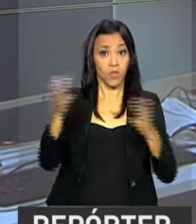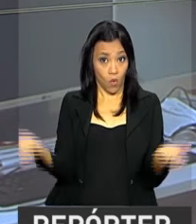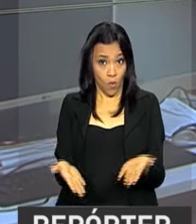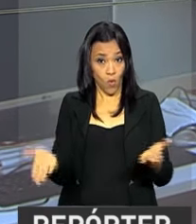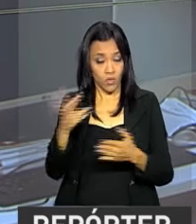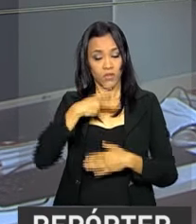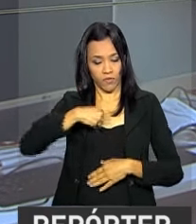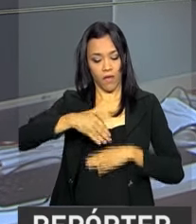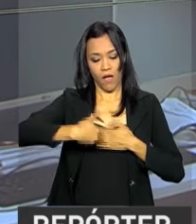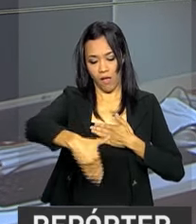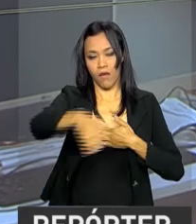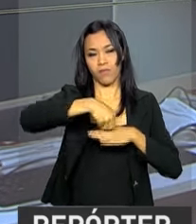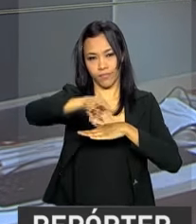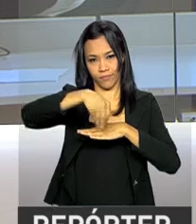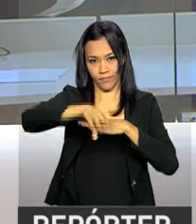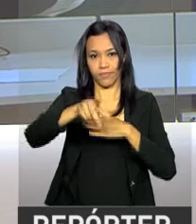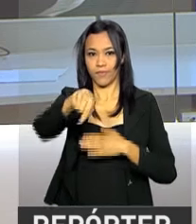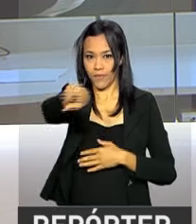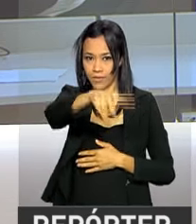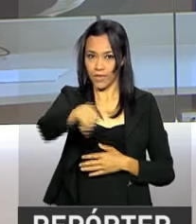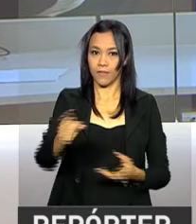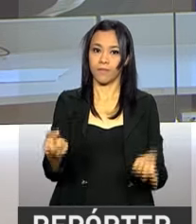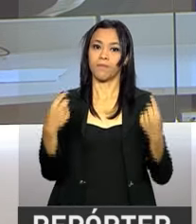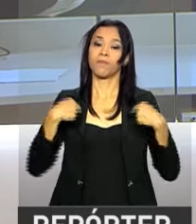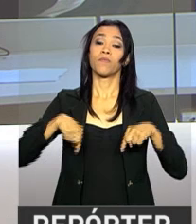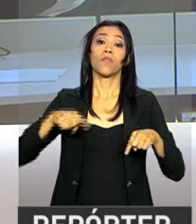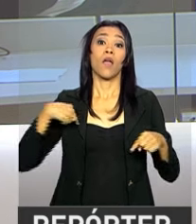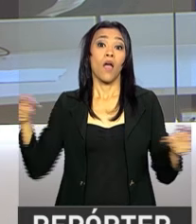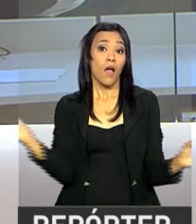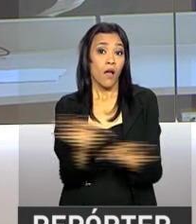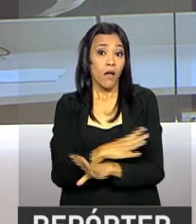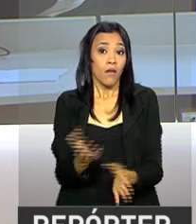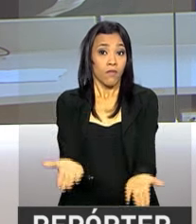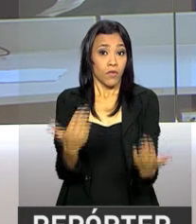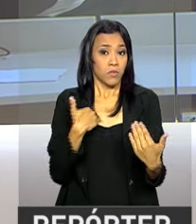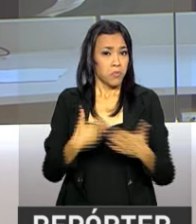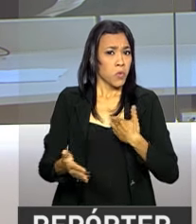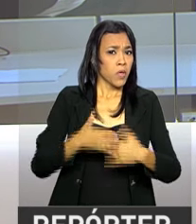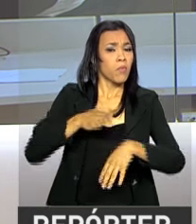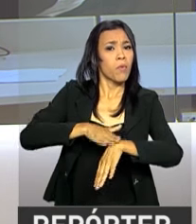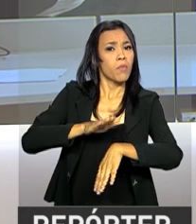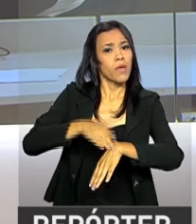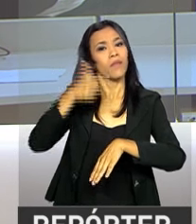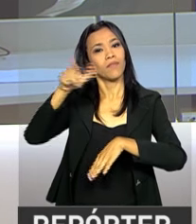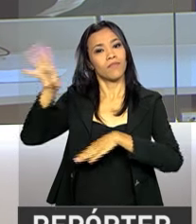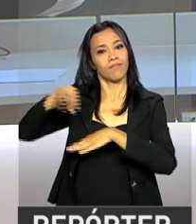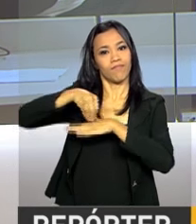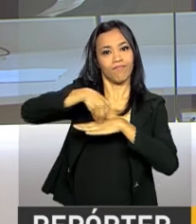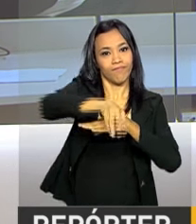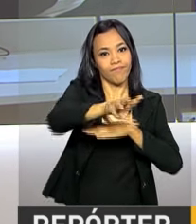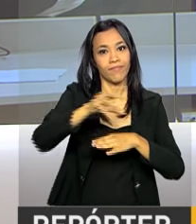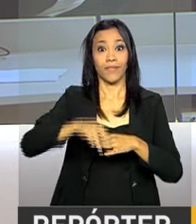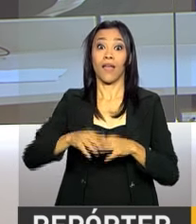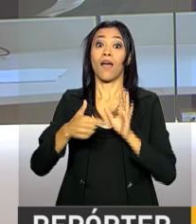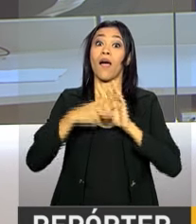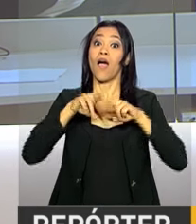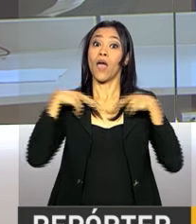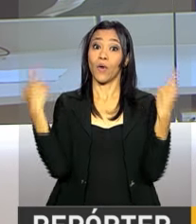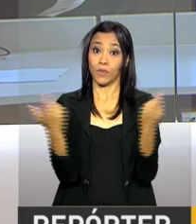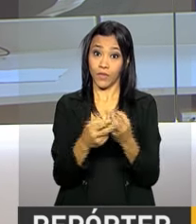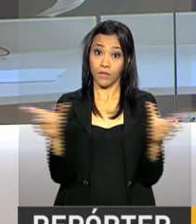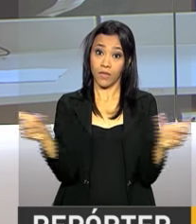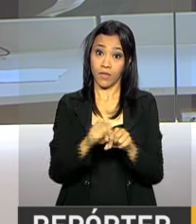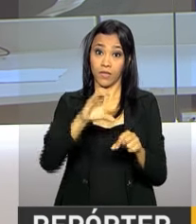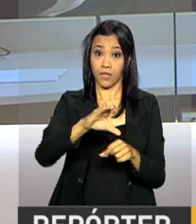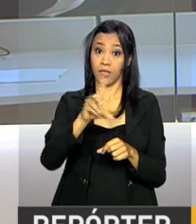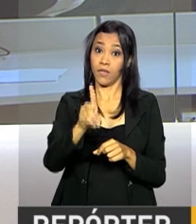hoje aqui no Repórter NBR. Nós ficamos por aqui, voltamos a qualquer momento com a transmissão ao vivo da reunião do Conselhão ou às 10 da manhã